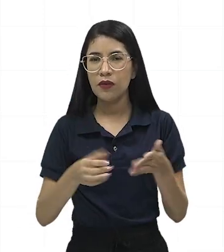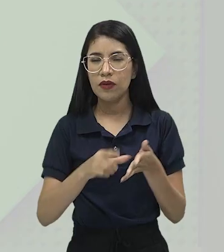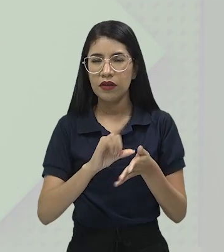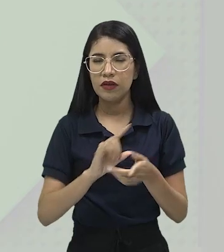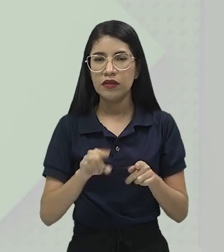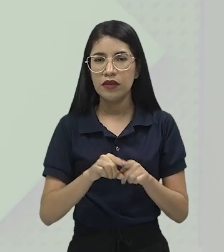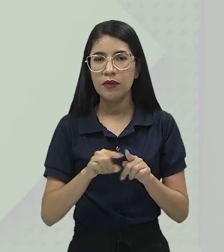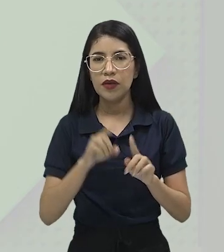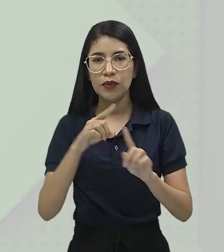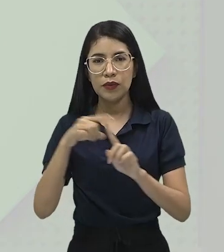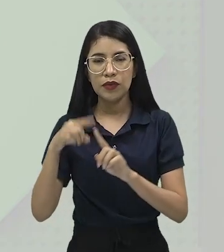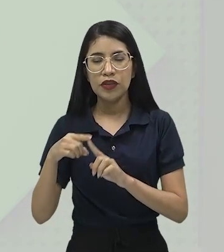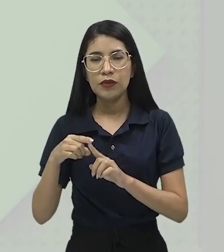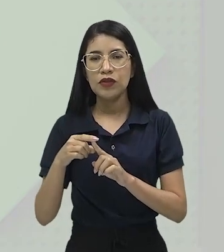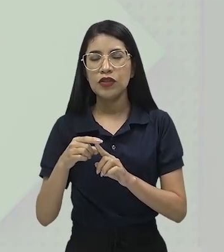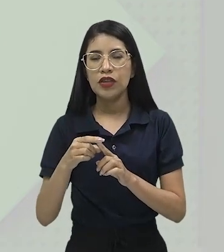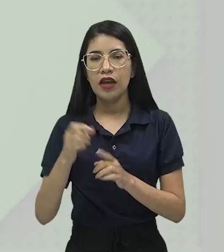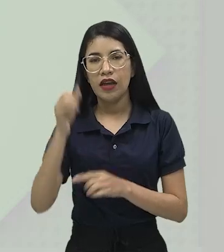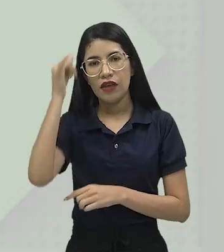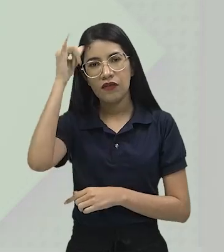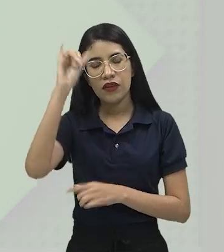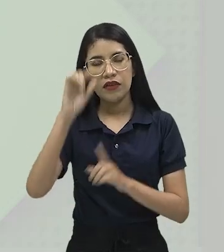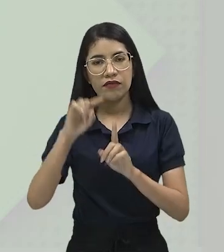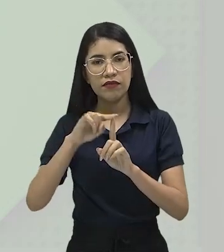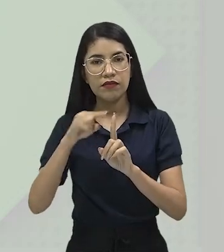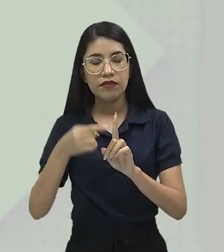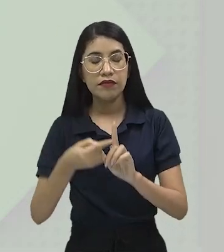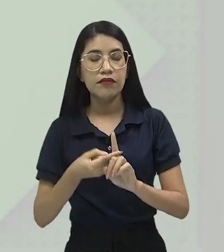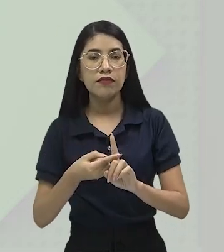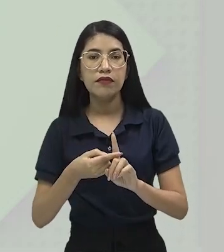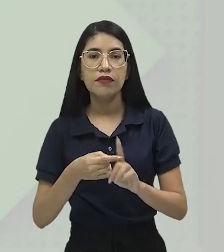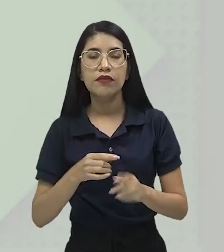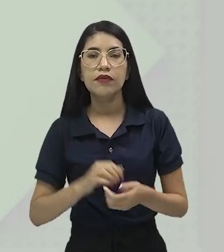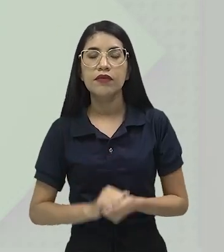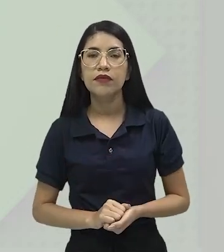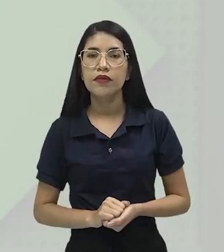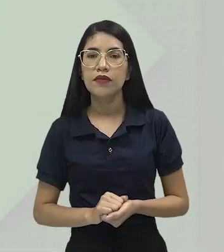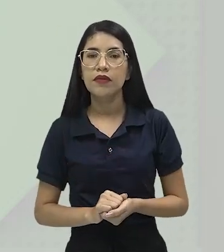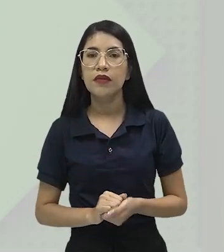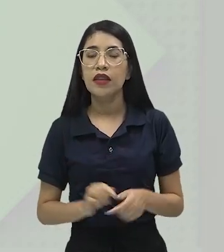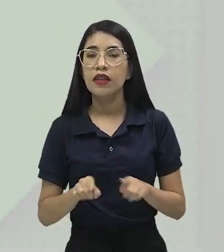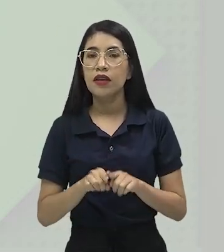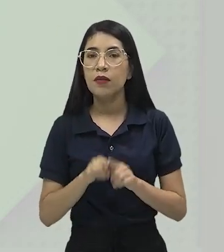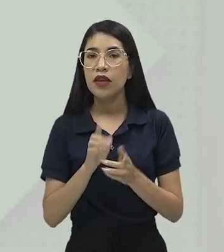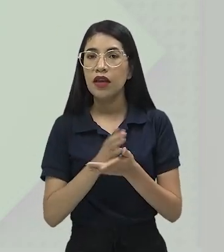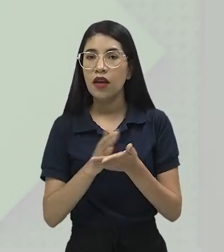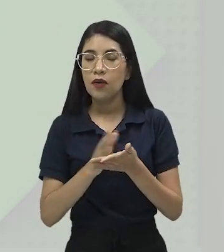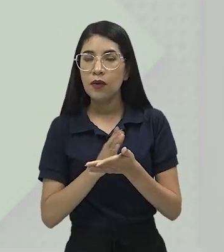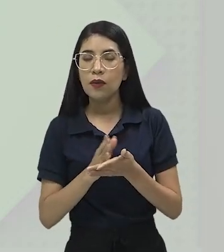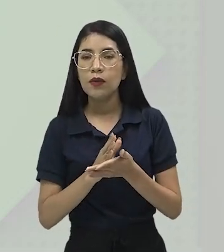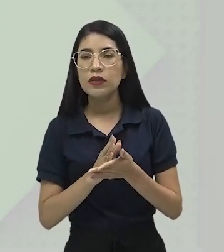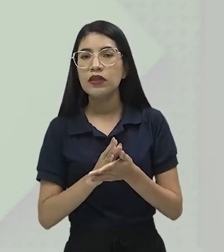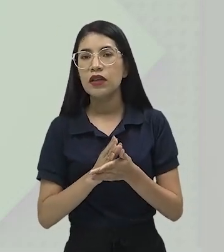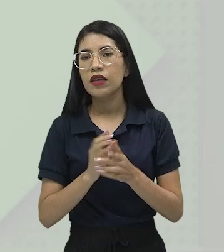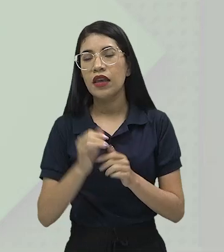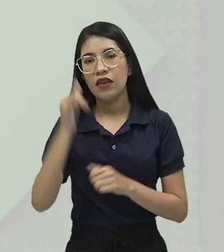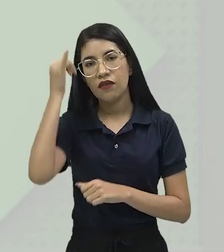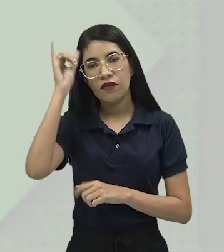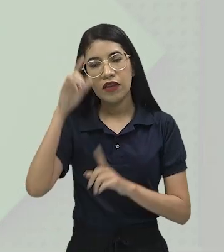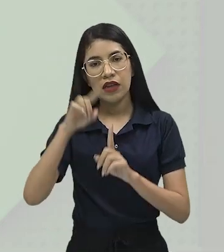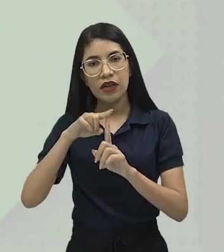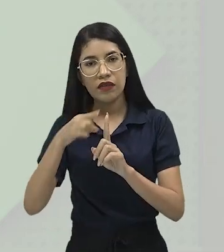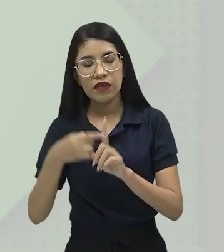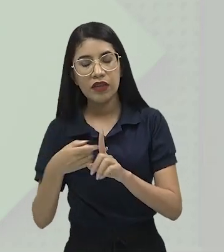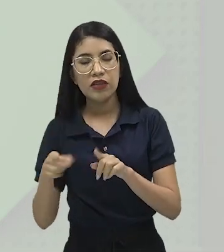contraceptivos. Eles têm o objetivo aí de evitar uma gravidez indesejada e alguns deles, além de evitar essa gravidez,